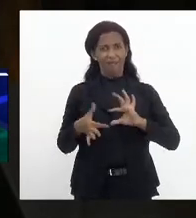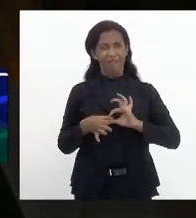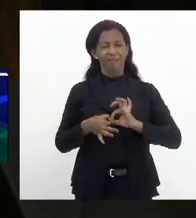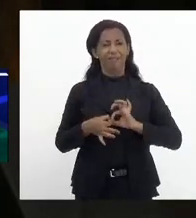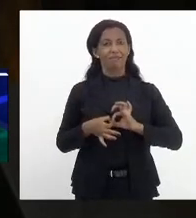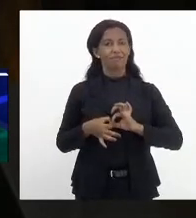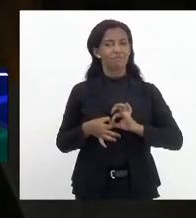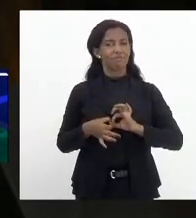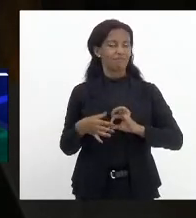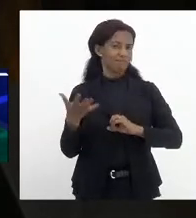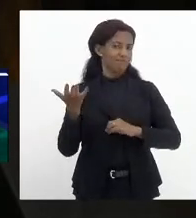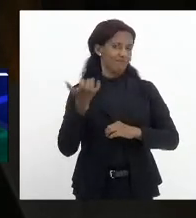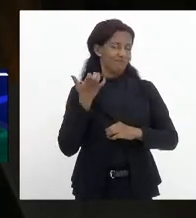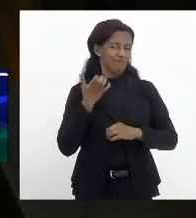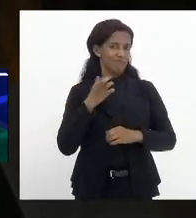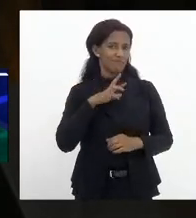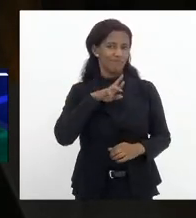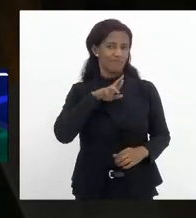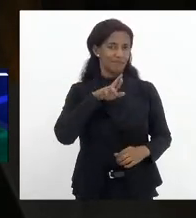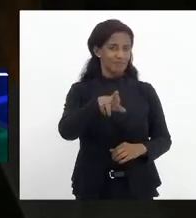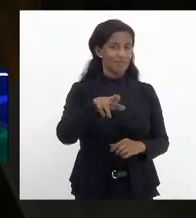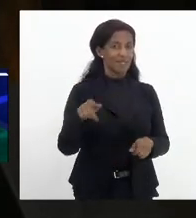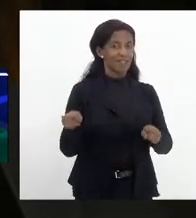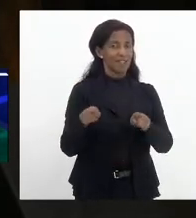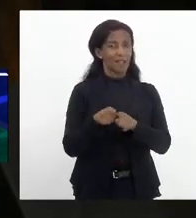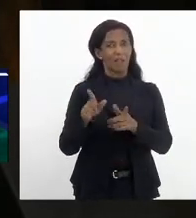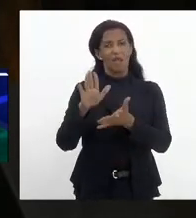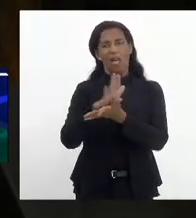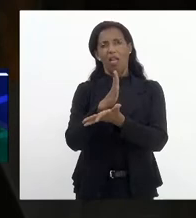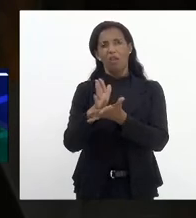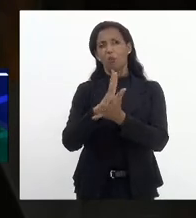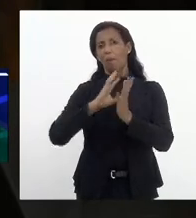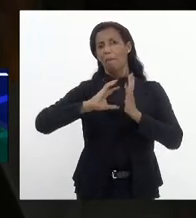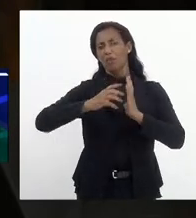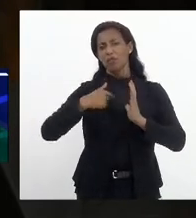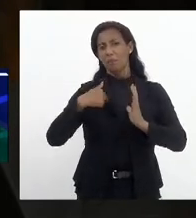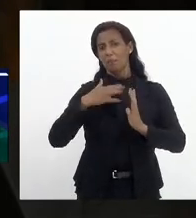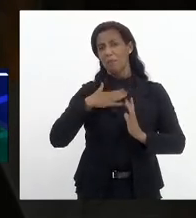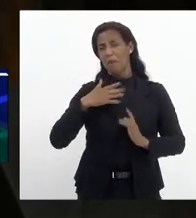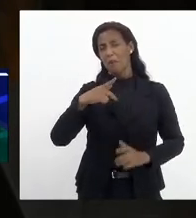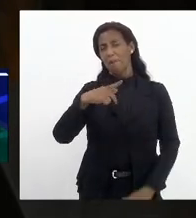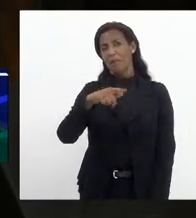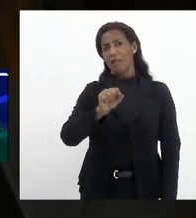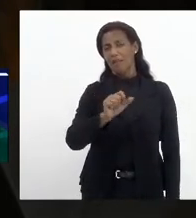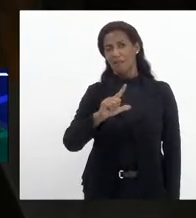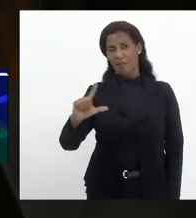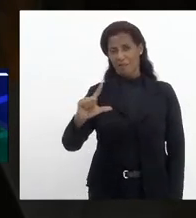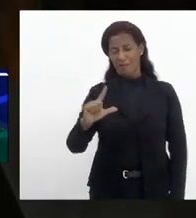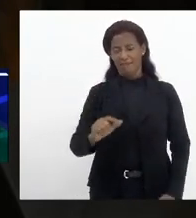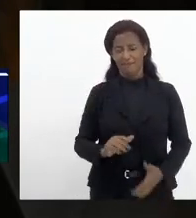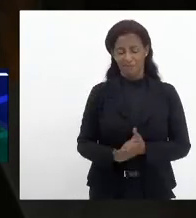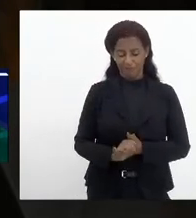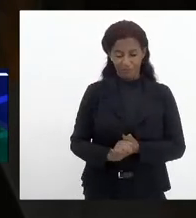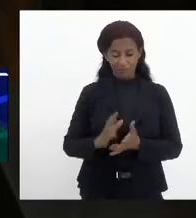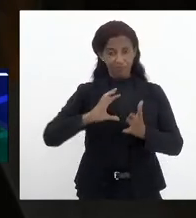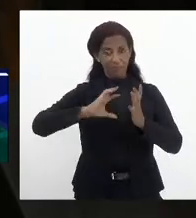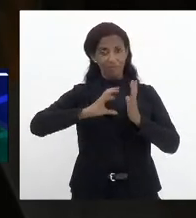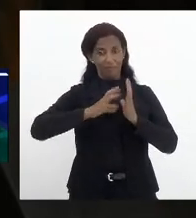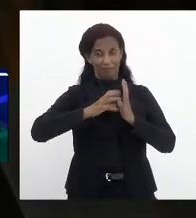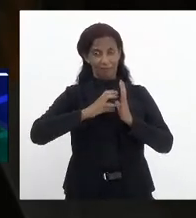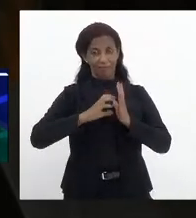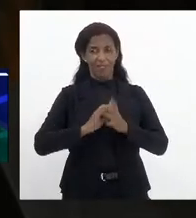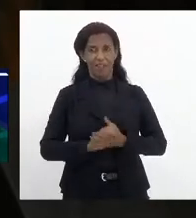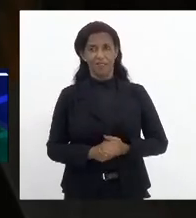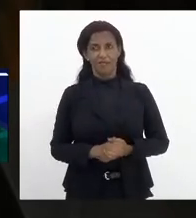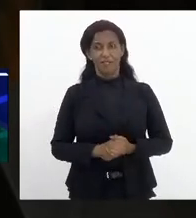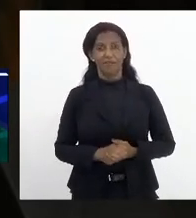Eu gostaria de mandar um recado também para alguns partidos, principalmente o meu, o PSL, um partido que